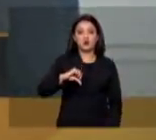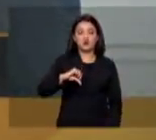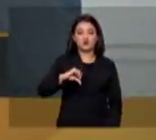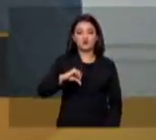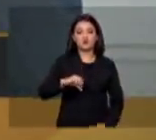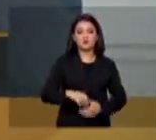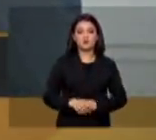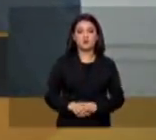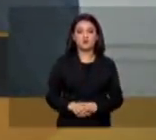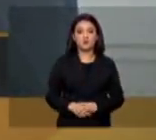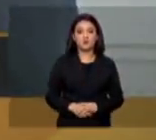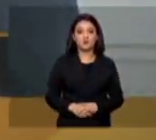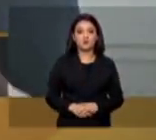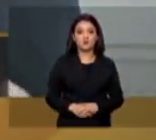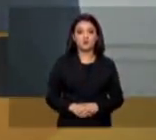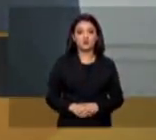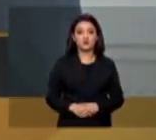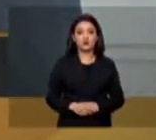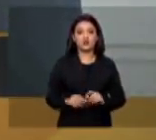no chamado